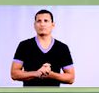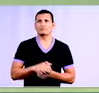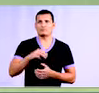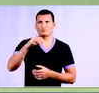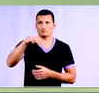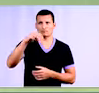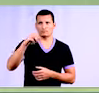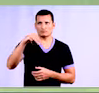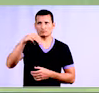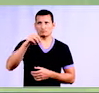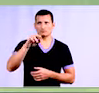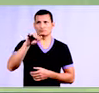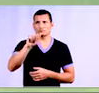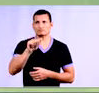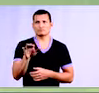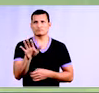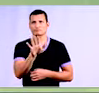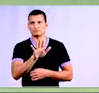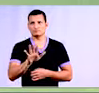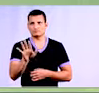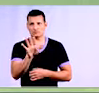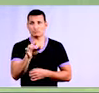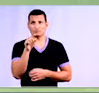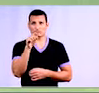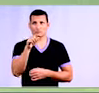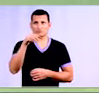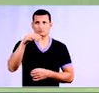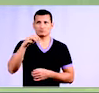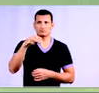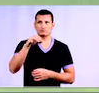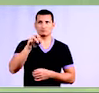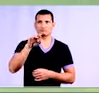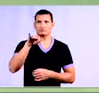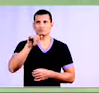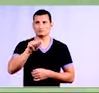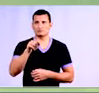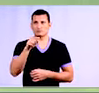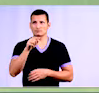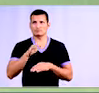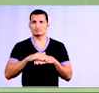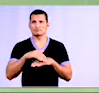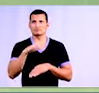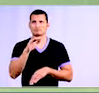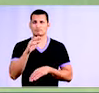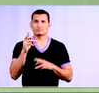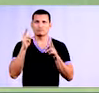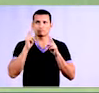Essa memória aqui, geralmente, é mais